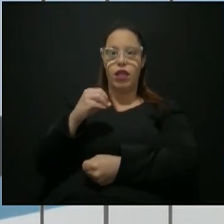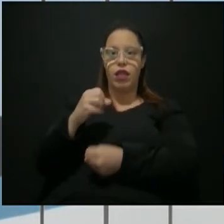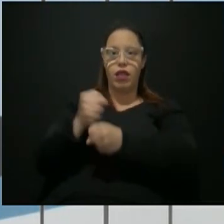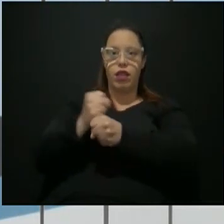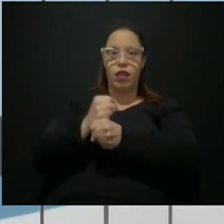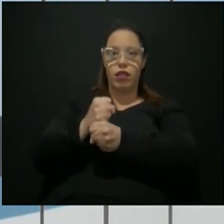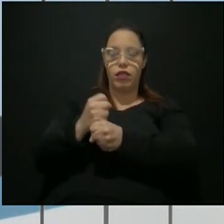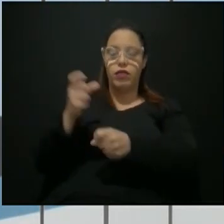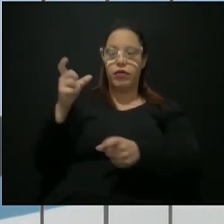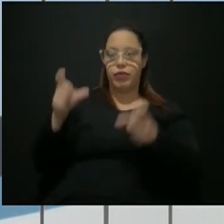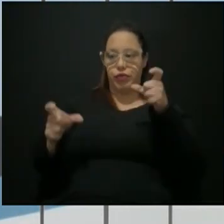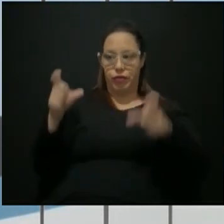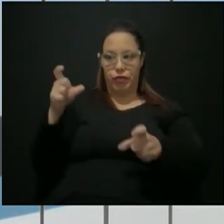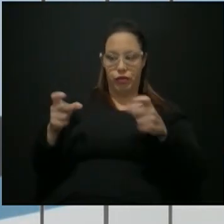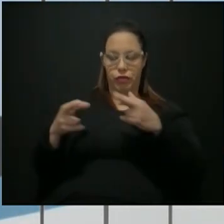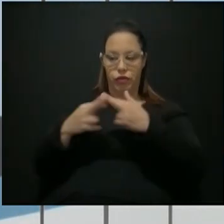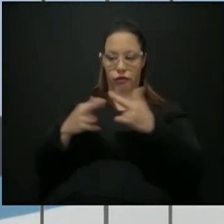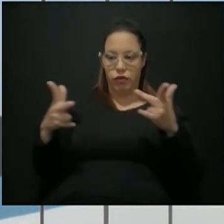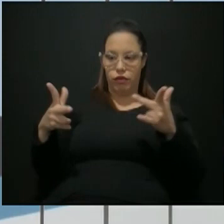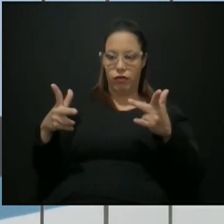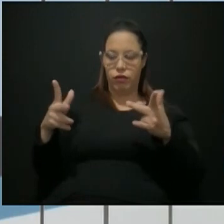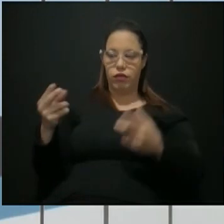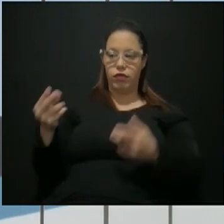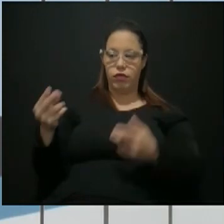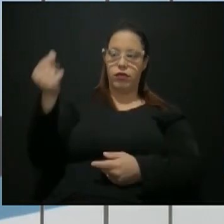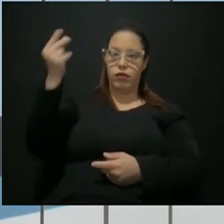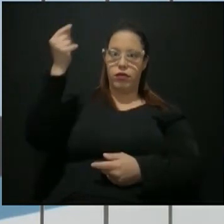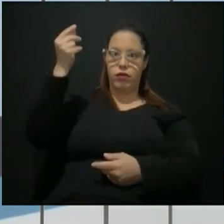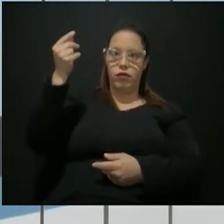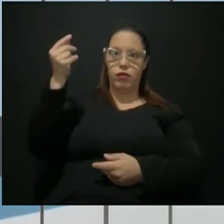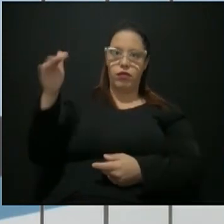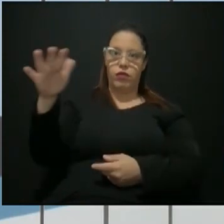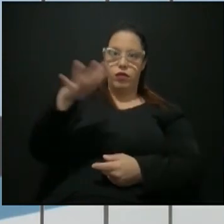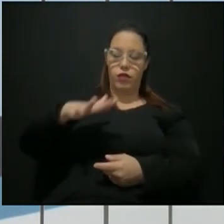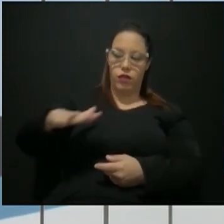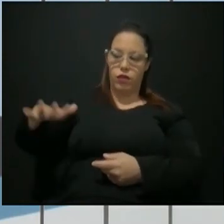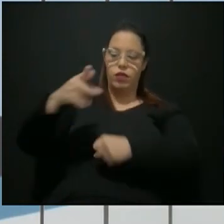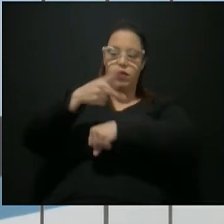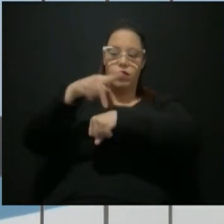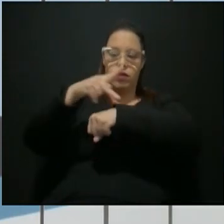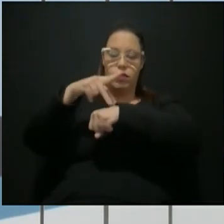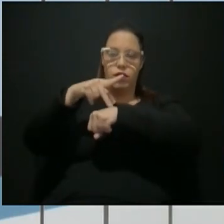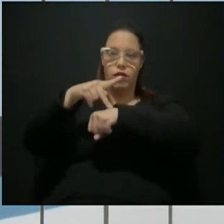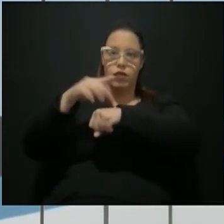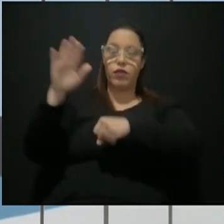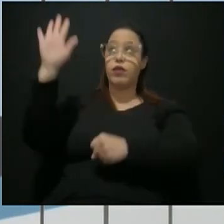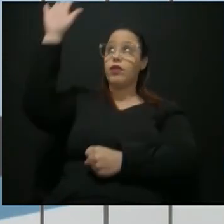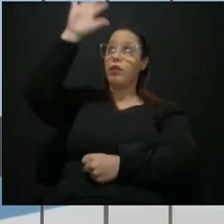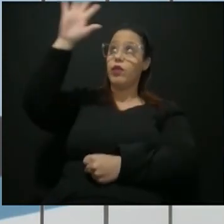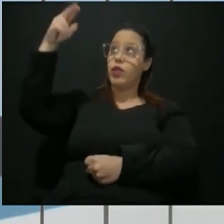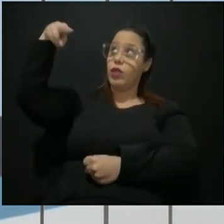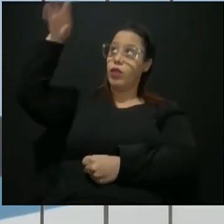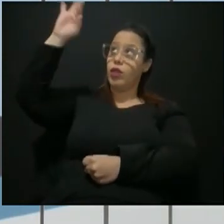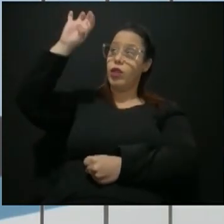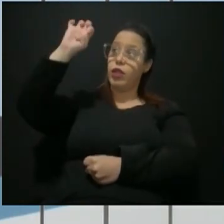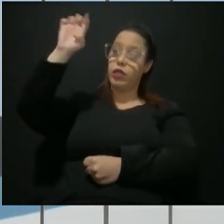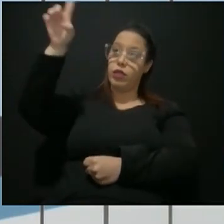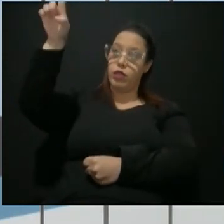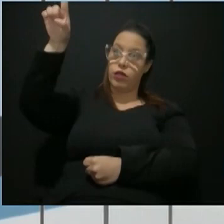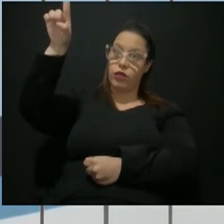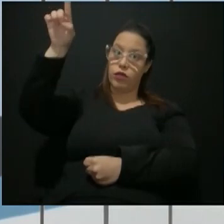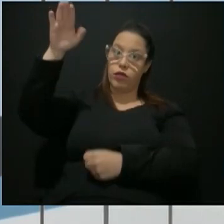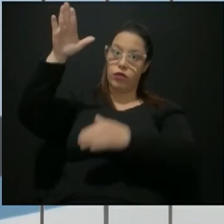renda diferentes e também entre regiões do país. A população da região norte e nordeste, em proporção, ela não tem